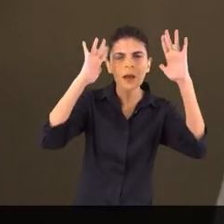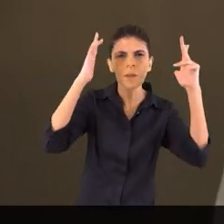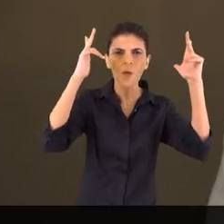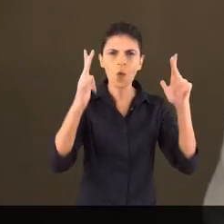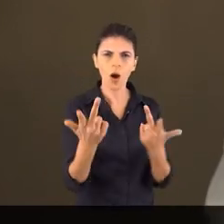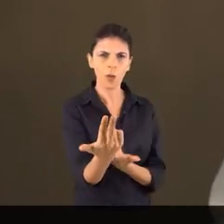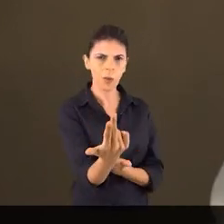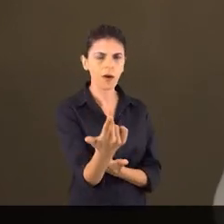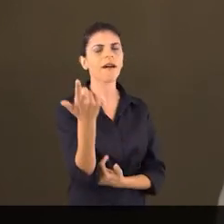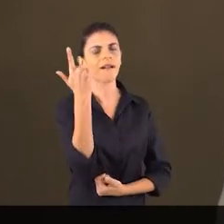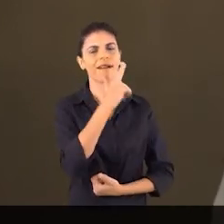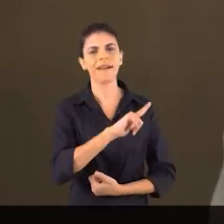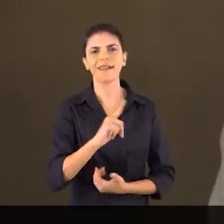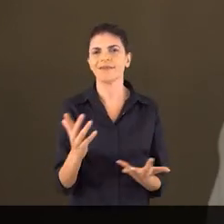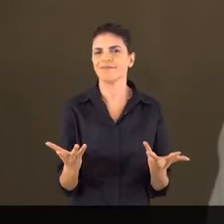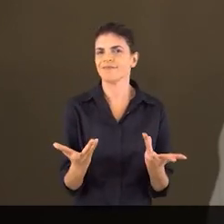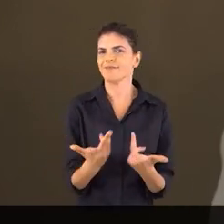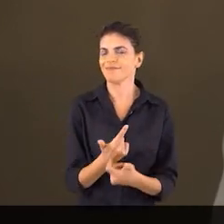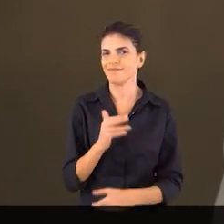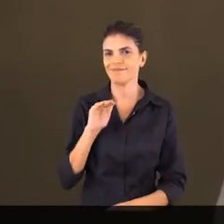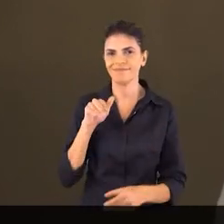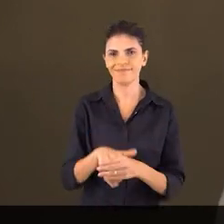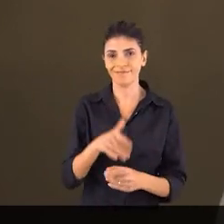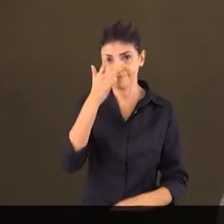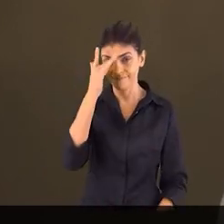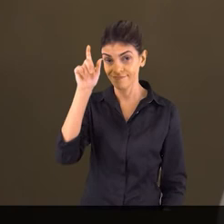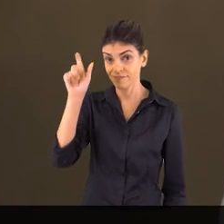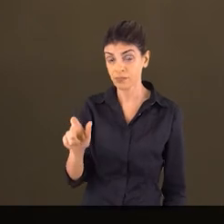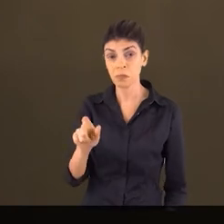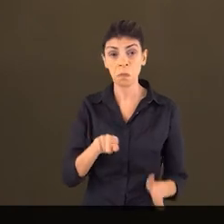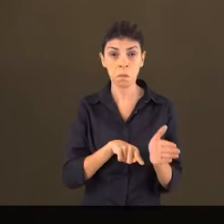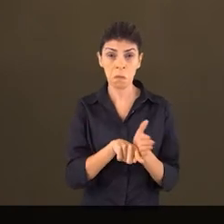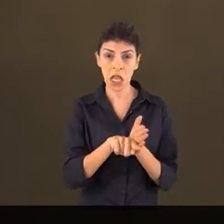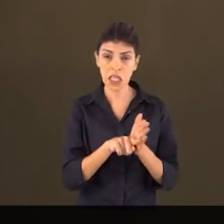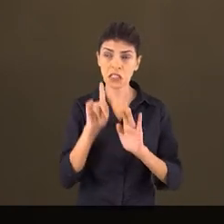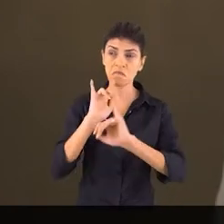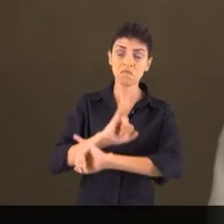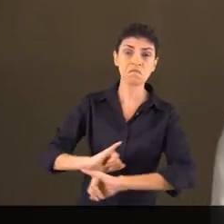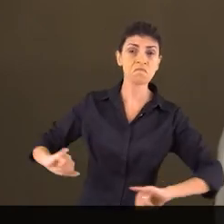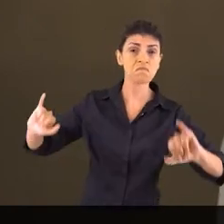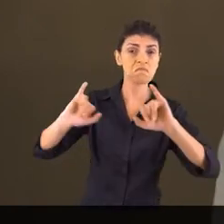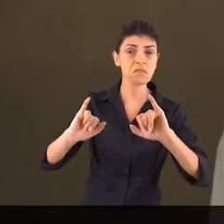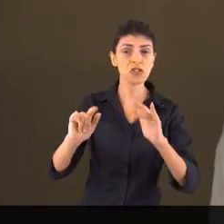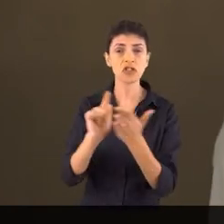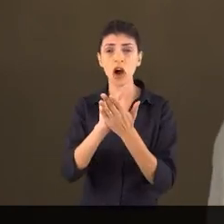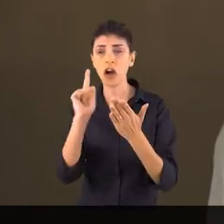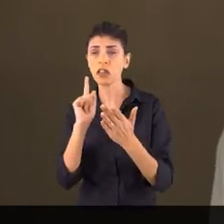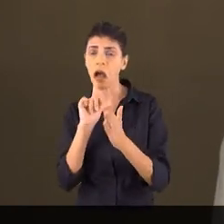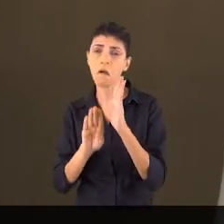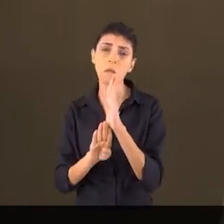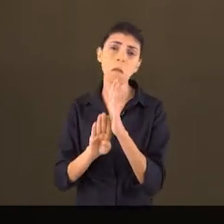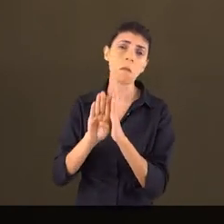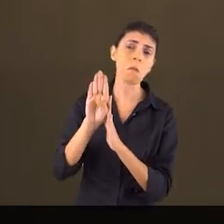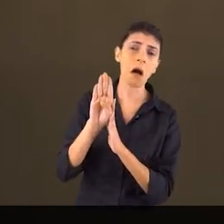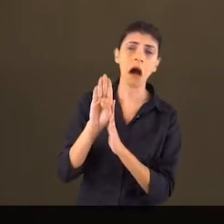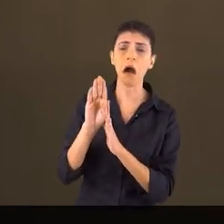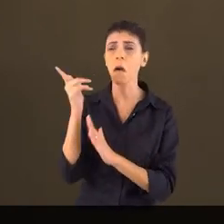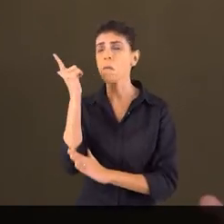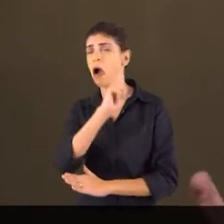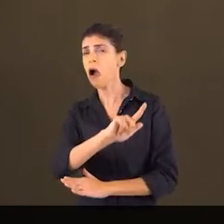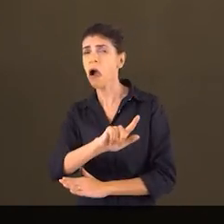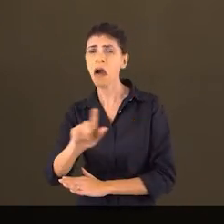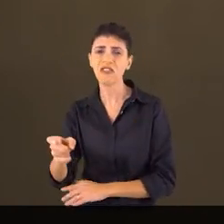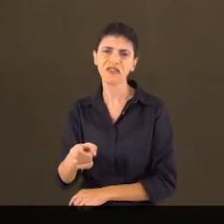meus, você está de fato fazendo uma excelente escolha. Pesquisas muitas vezes são frias, pesquisas não são reais,